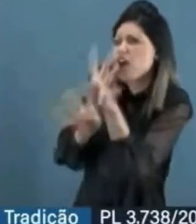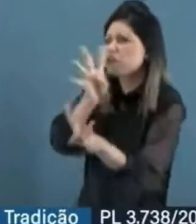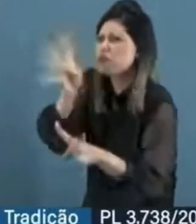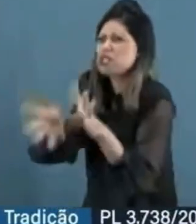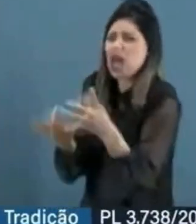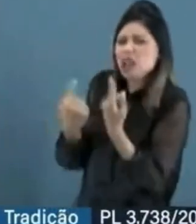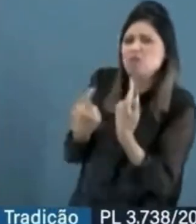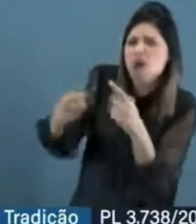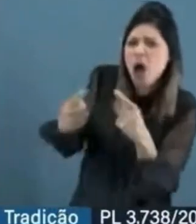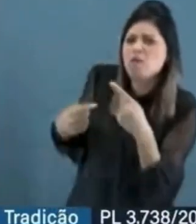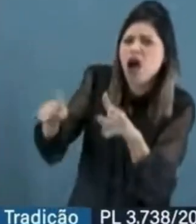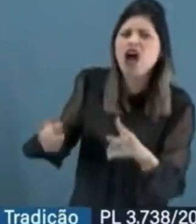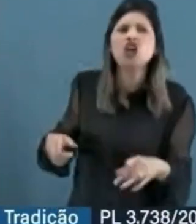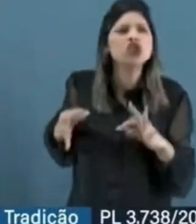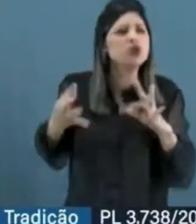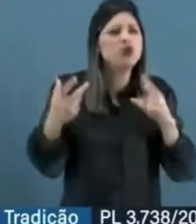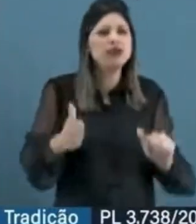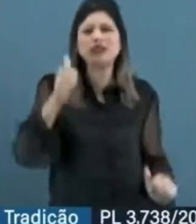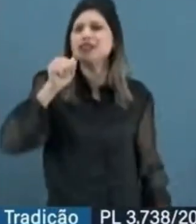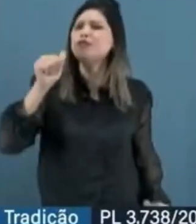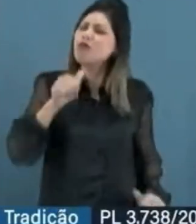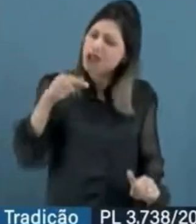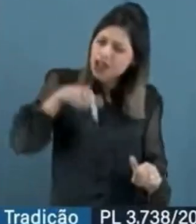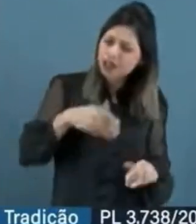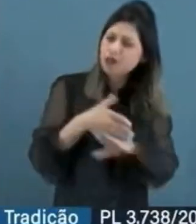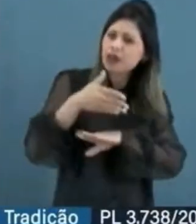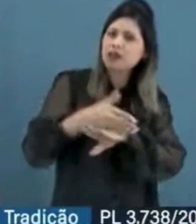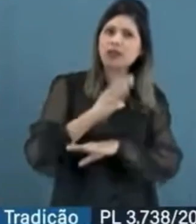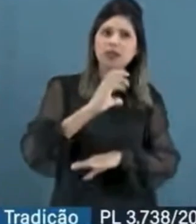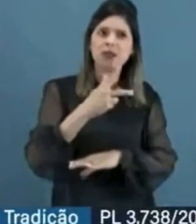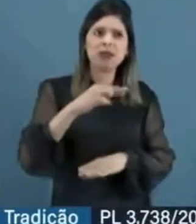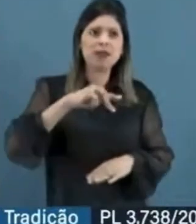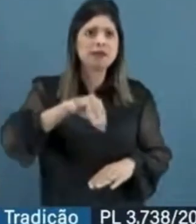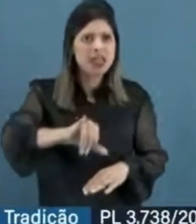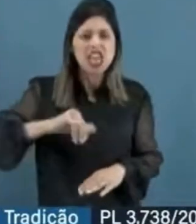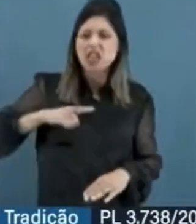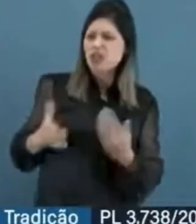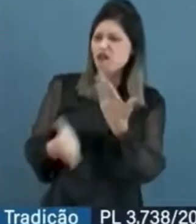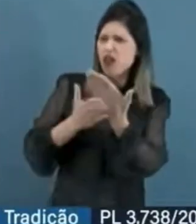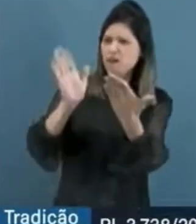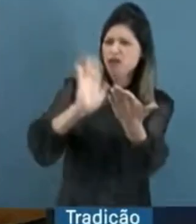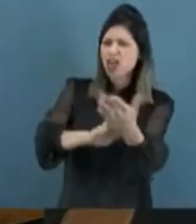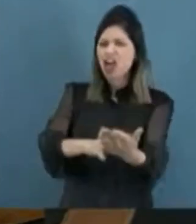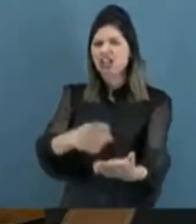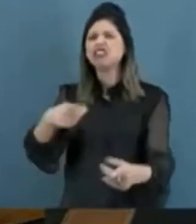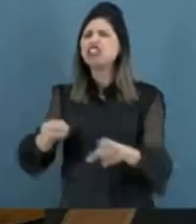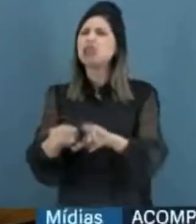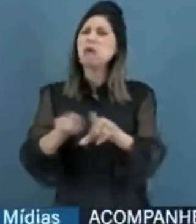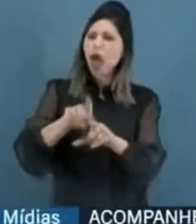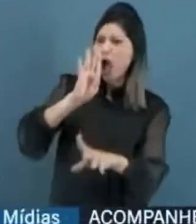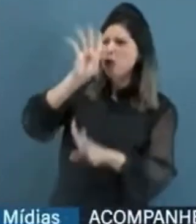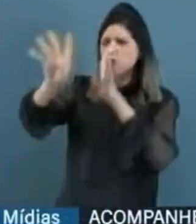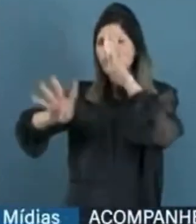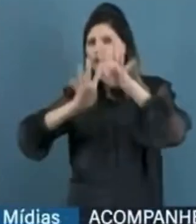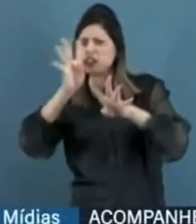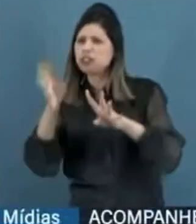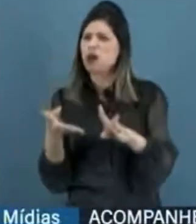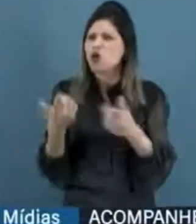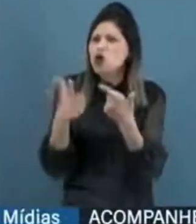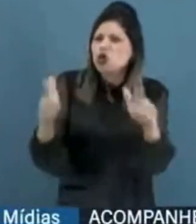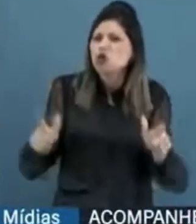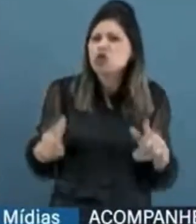aqui, aliás, as mulheres dessa CPMI, que foram ameaçadas, agredidas, inclusive desqualificadas e